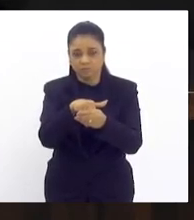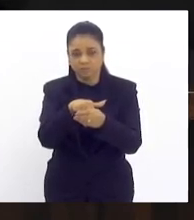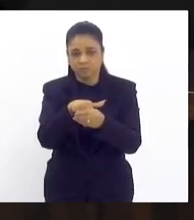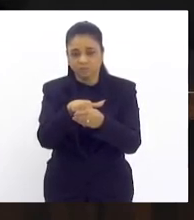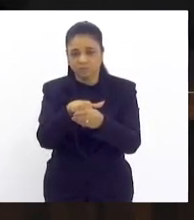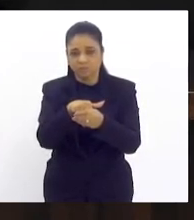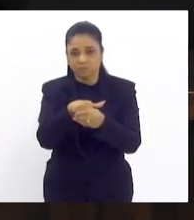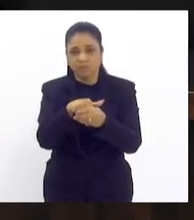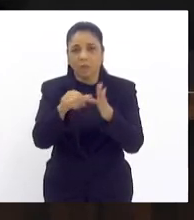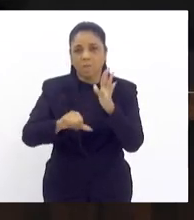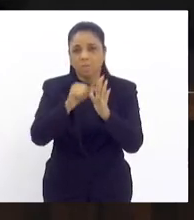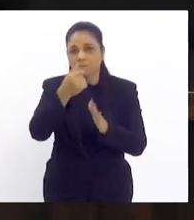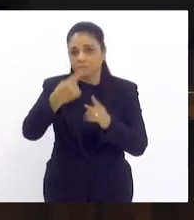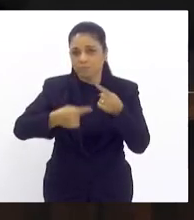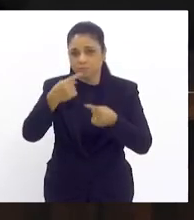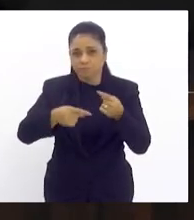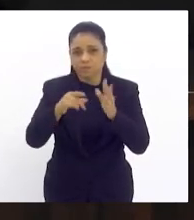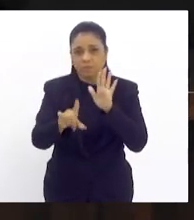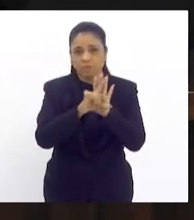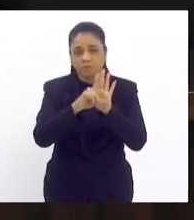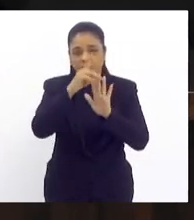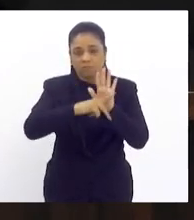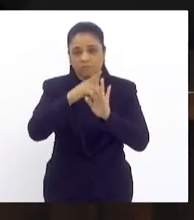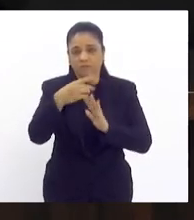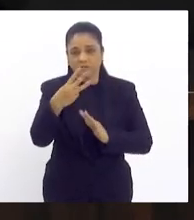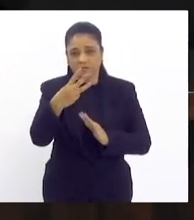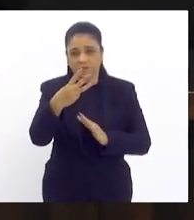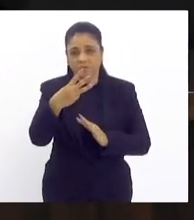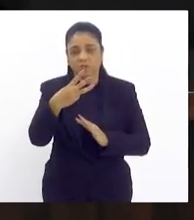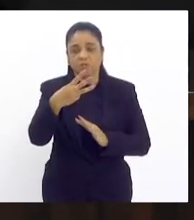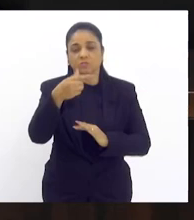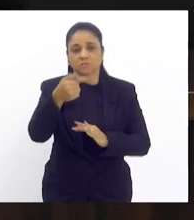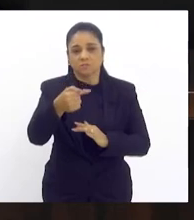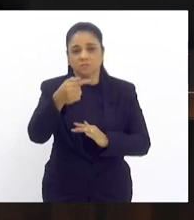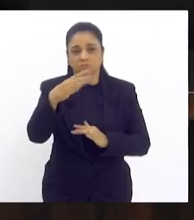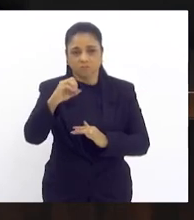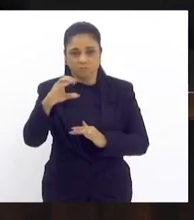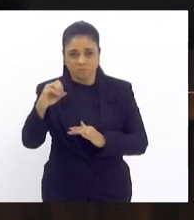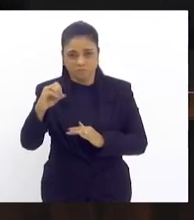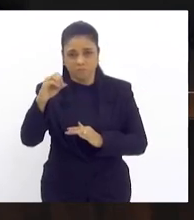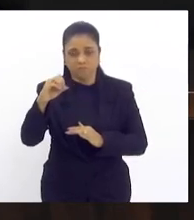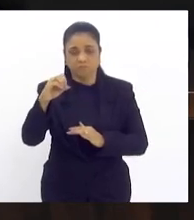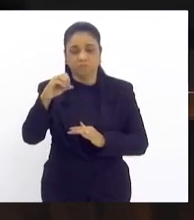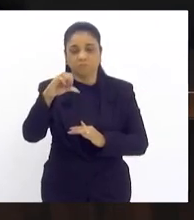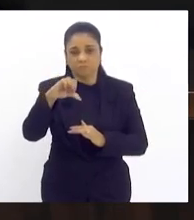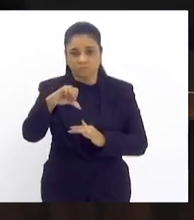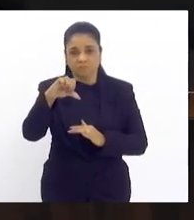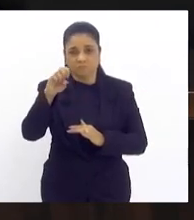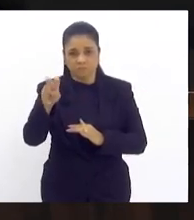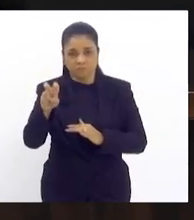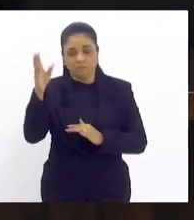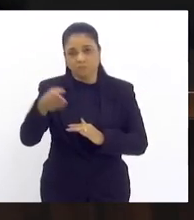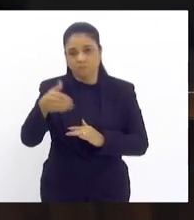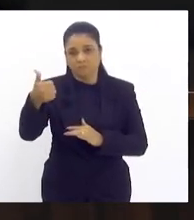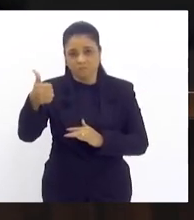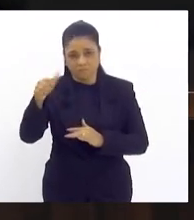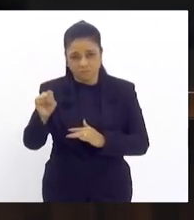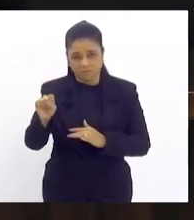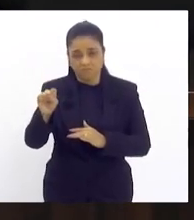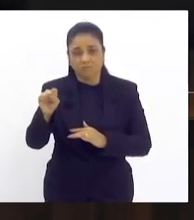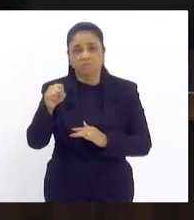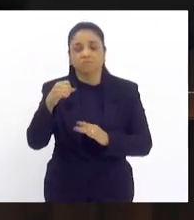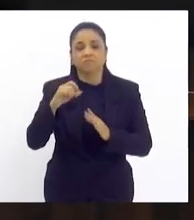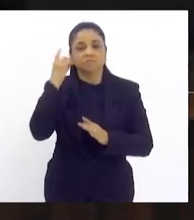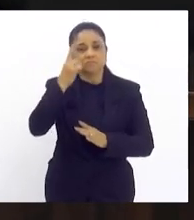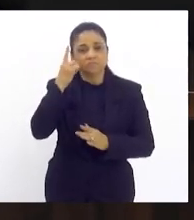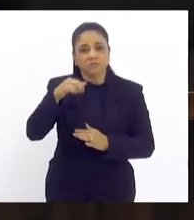em primeira discussão, projeto de lei número 3.795 de 2018, de autoria do